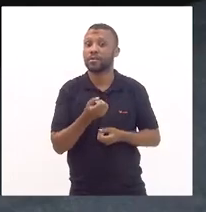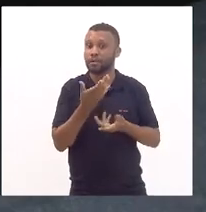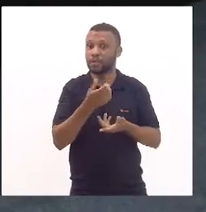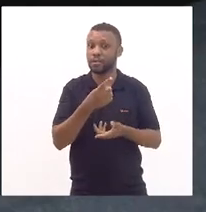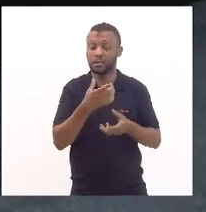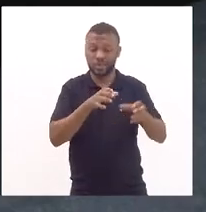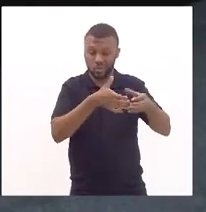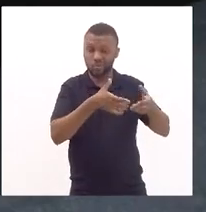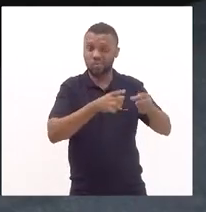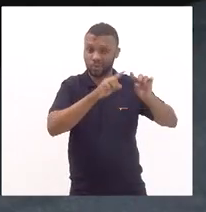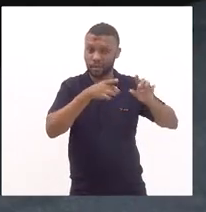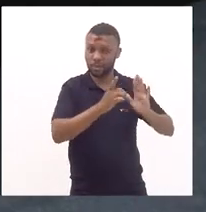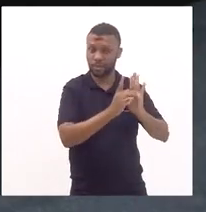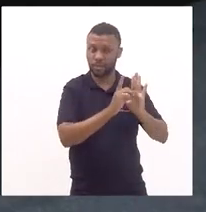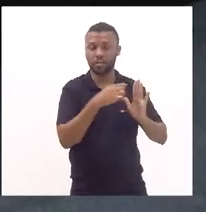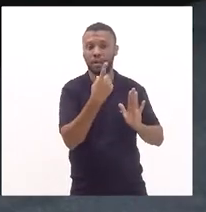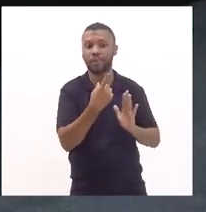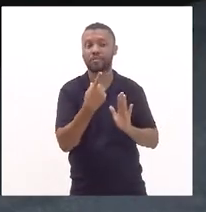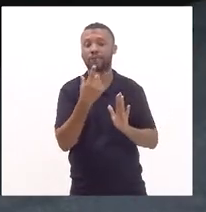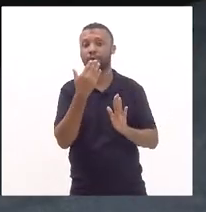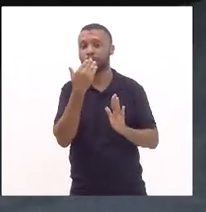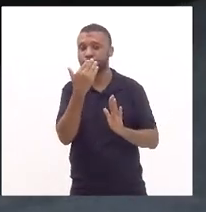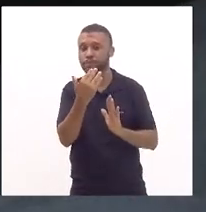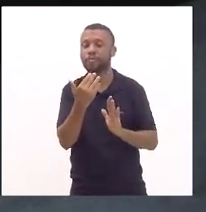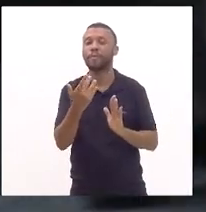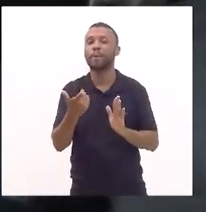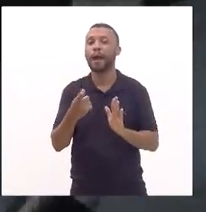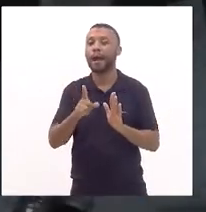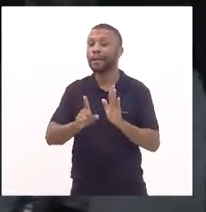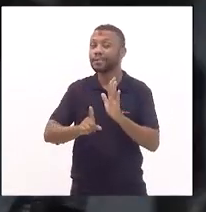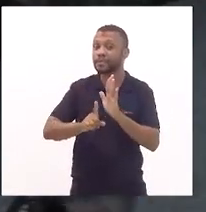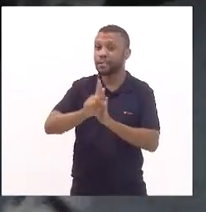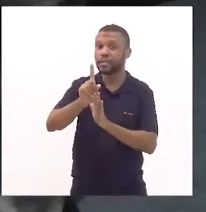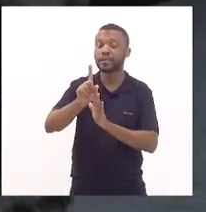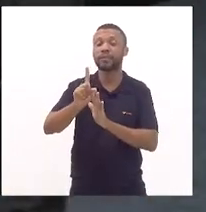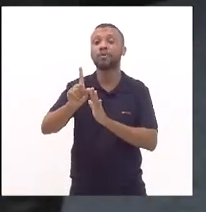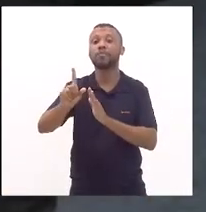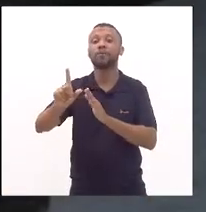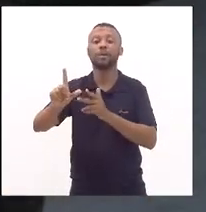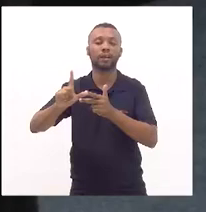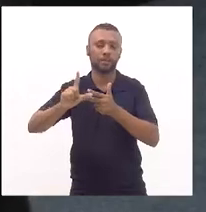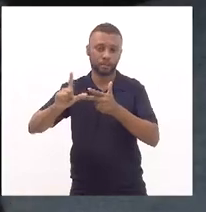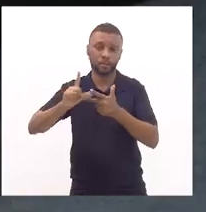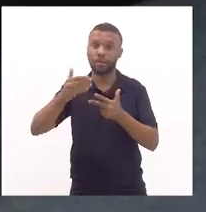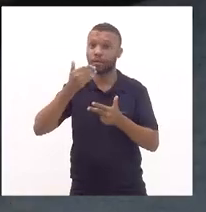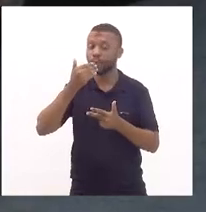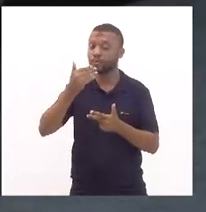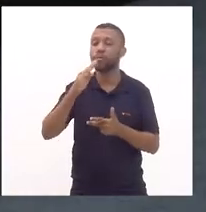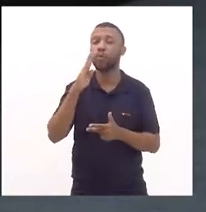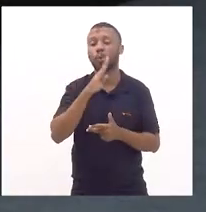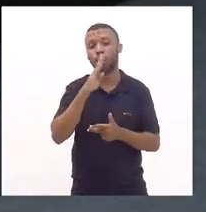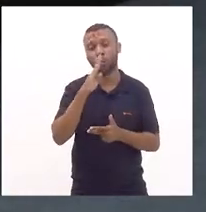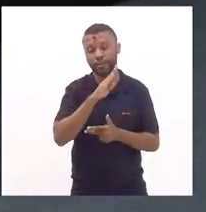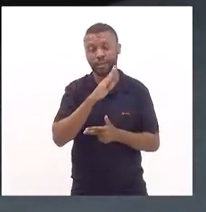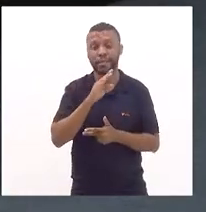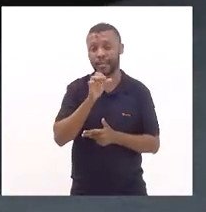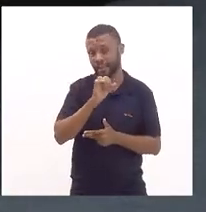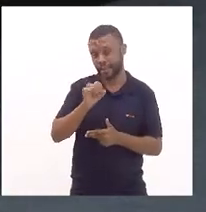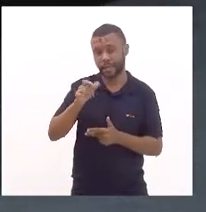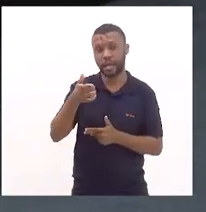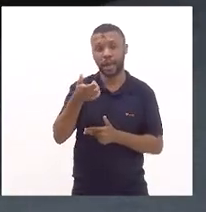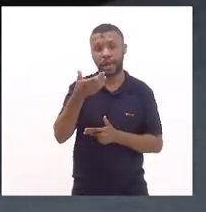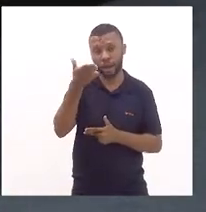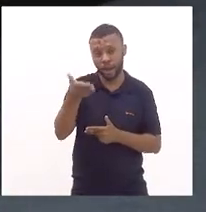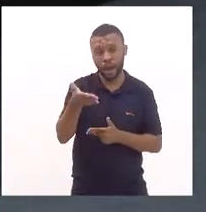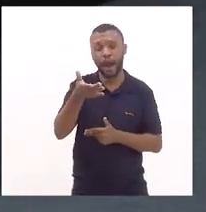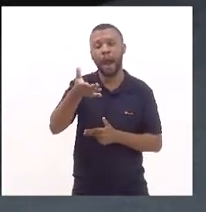esse grupo e fizemos uma indicação legislativa. Okay. E eu fiz um pedido de urgência, se Vossa Excelência puder colocar em